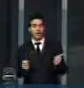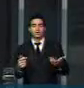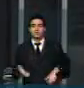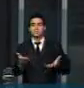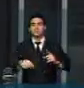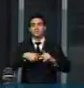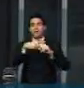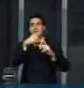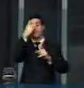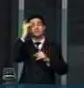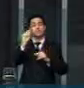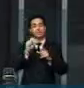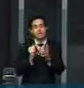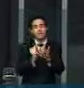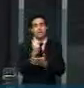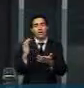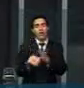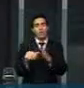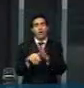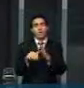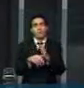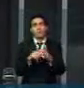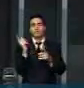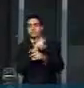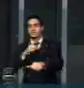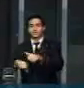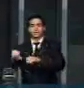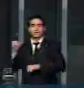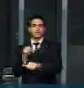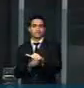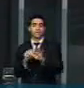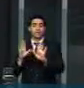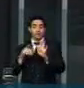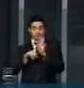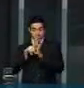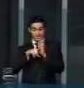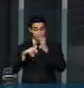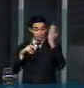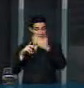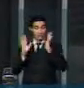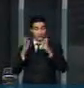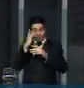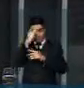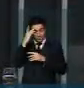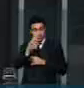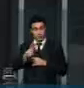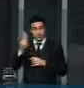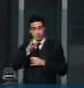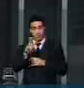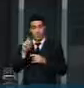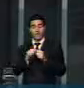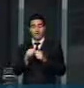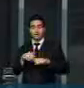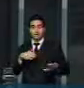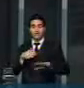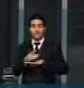consumo. A pesquisa mostra ainda que muitos usuários do crack entraram no tráfico para sustentar o